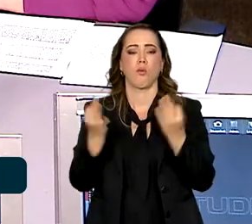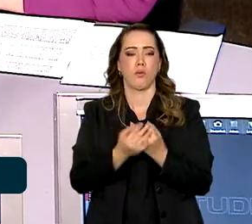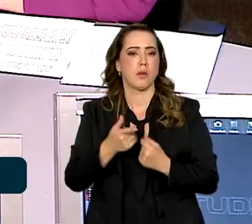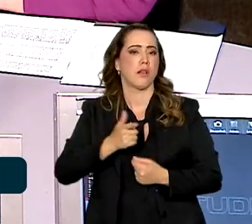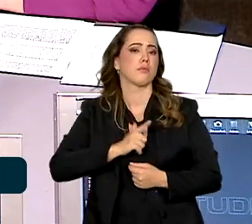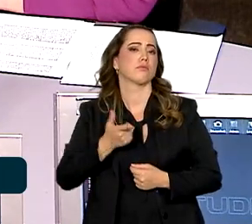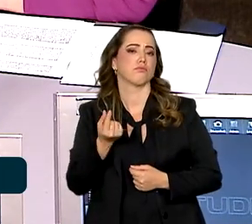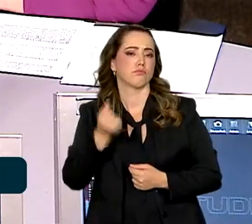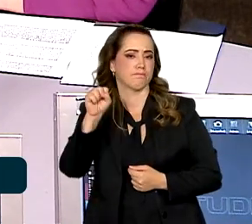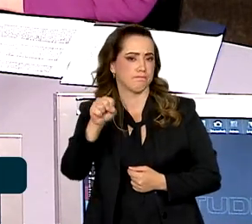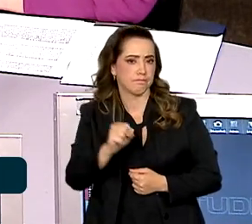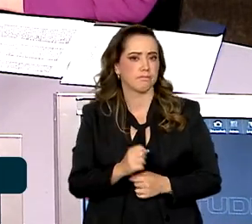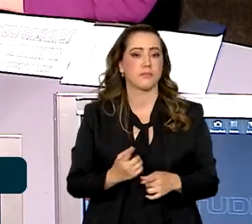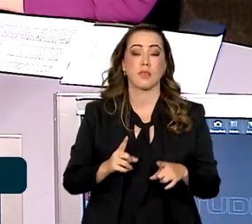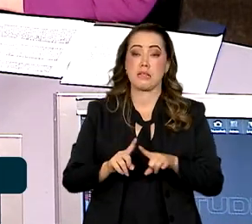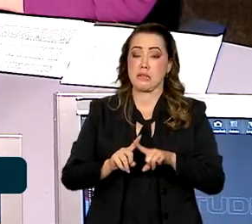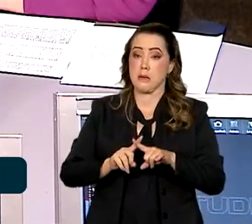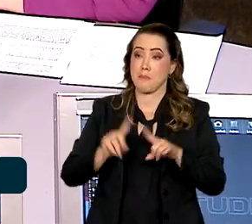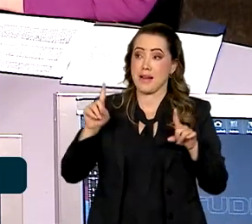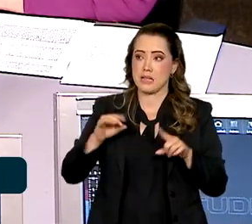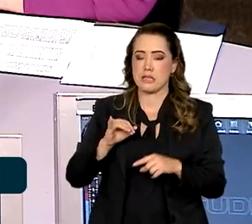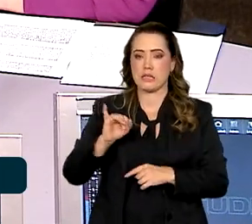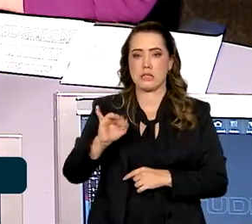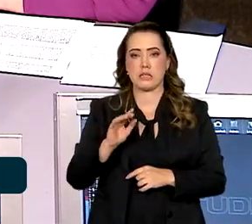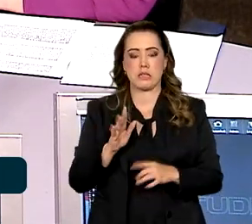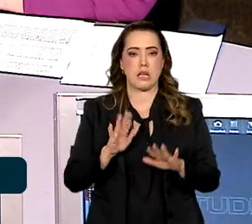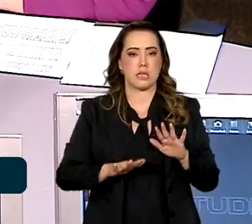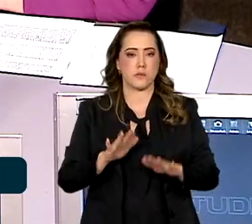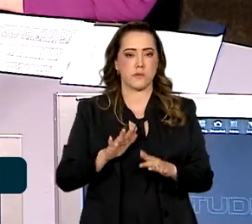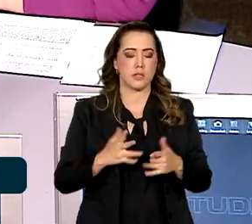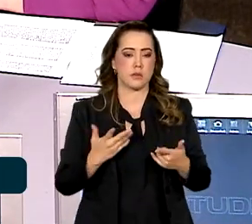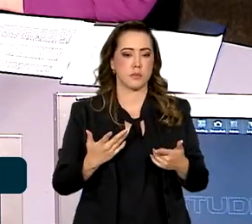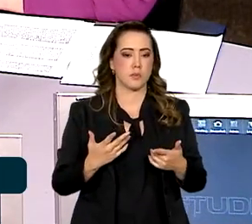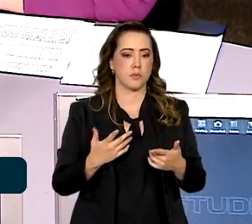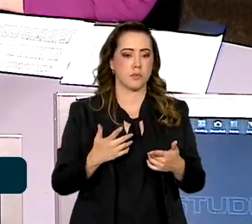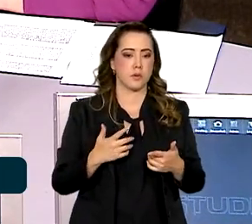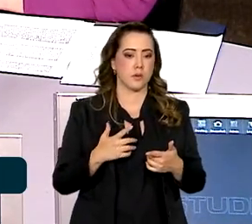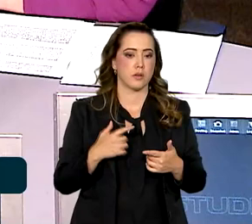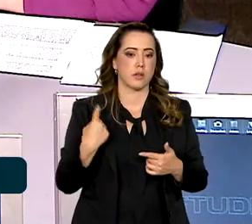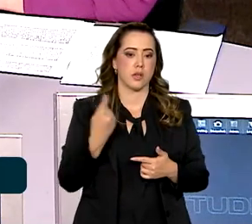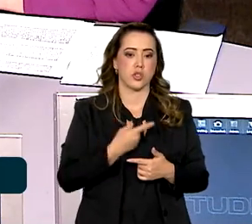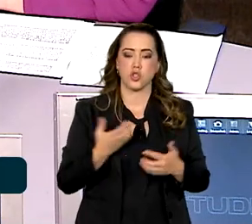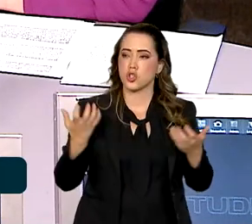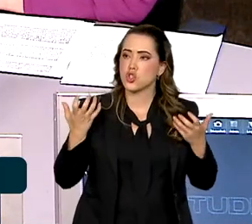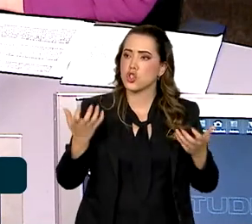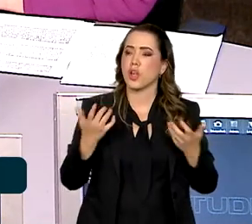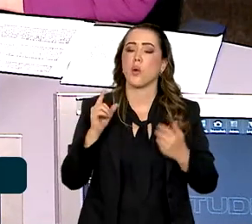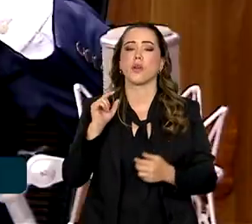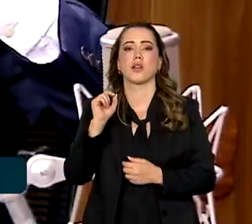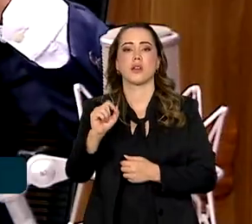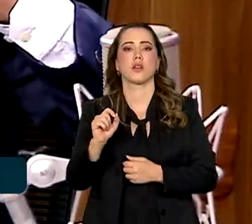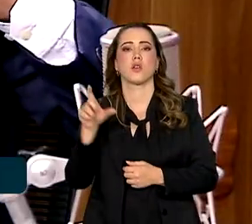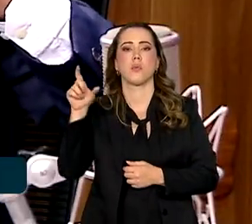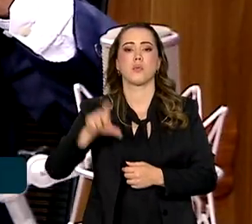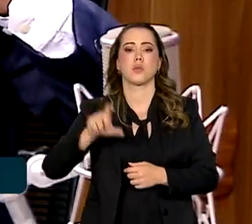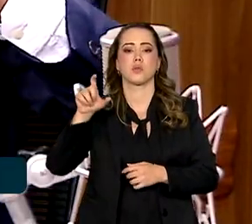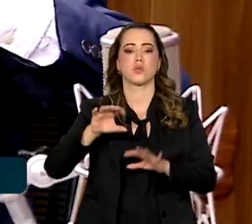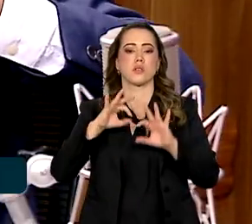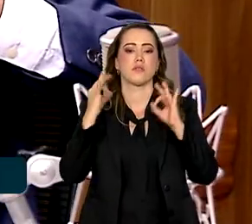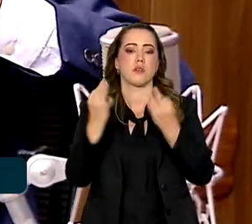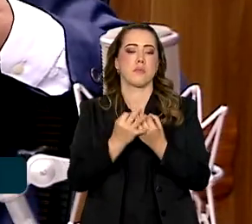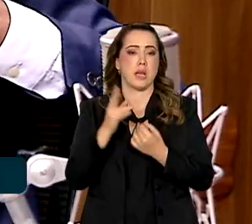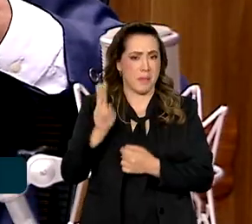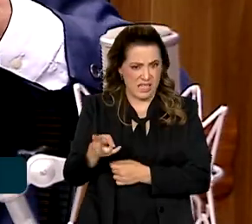claro que se tiver alguma situação, que a gente quer isso, o Bolsa Família não é para